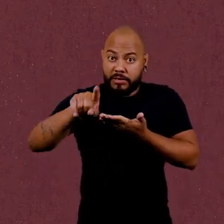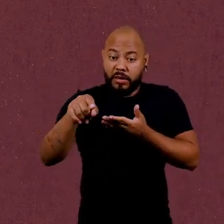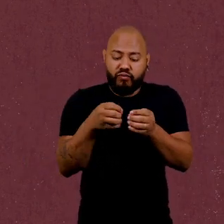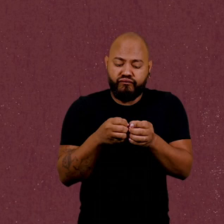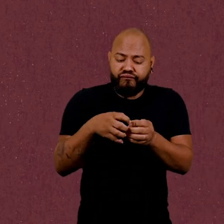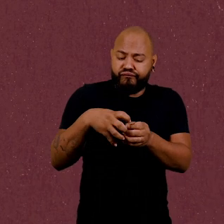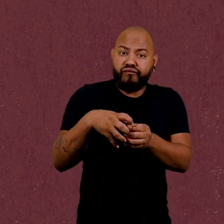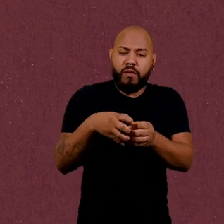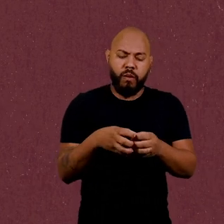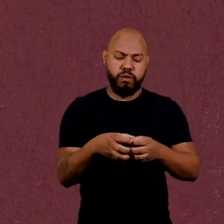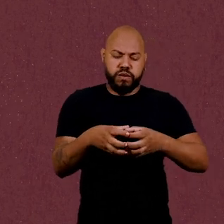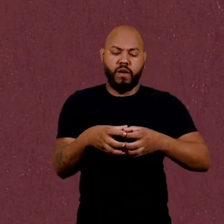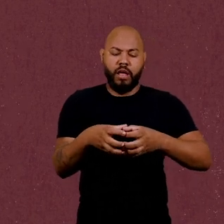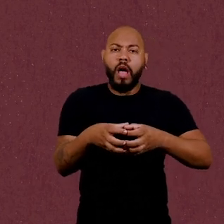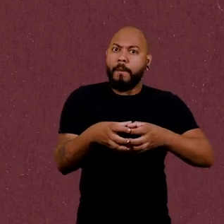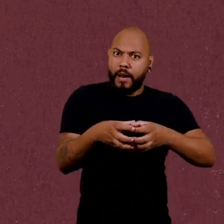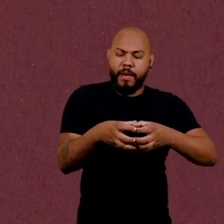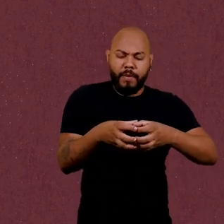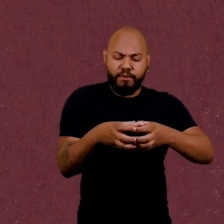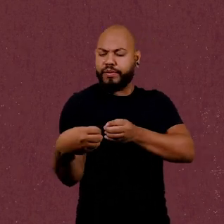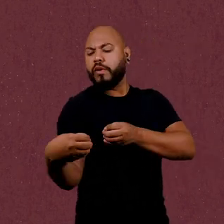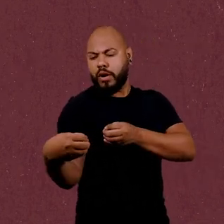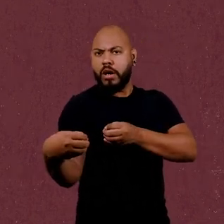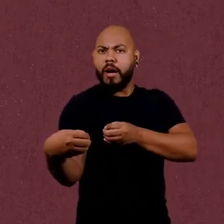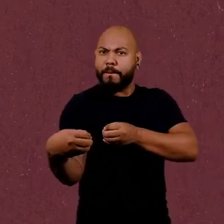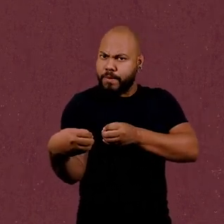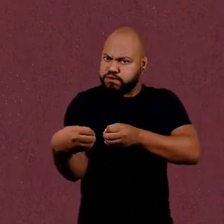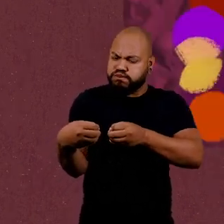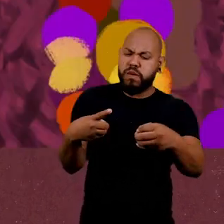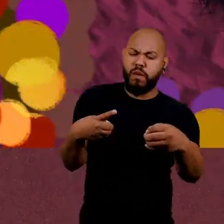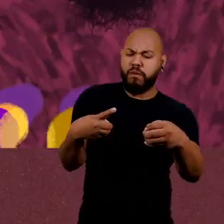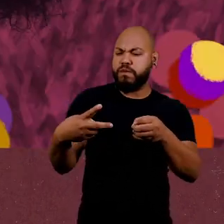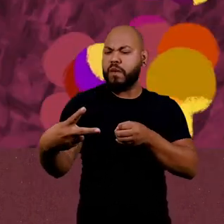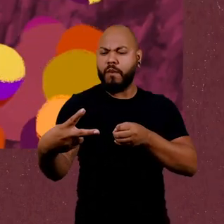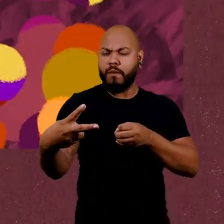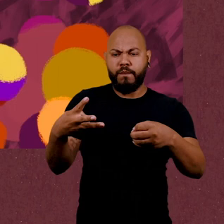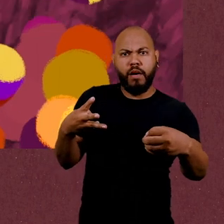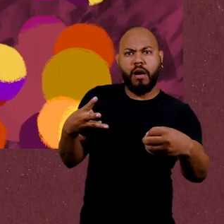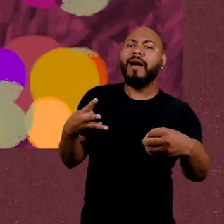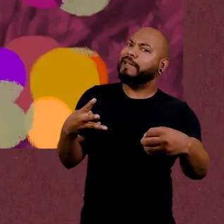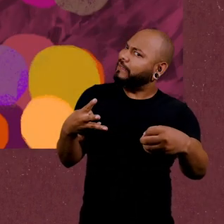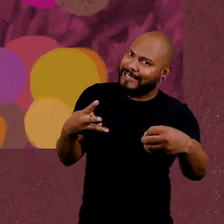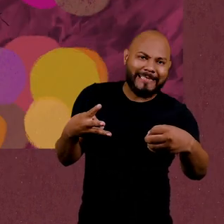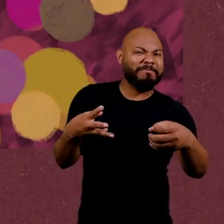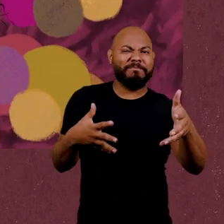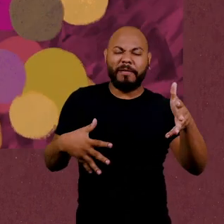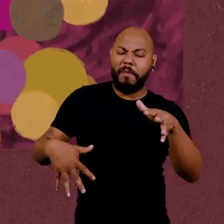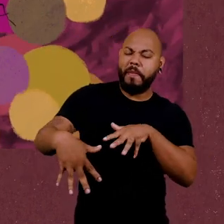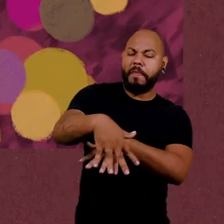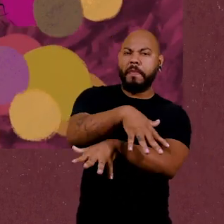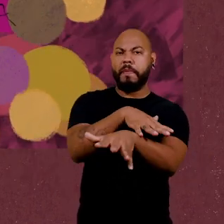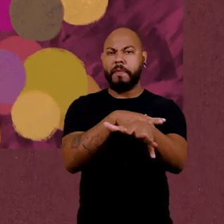E esses danos acabam se acumulando e ela consegue dividir uma célula com dano também. Esse dano não é reparado. E dessa segunda célula vira a